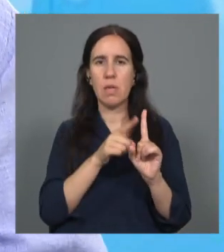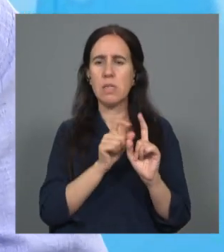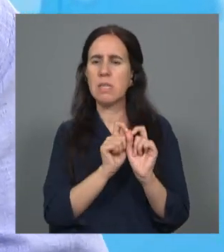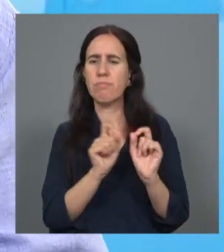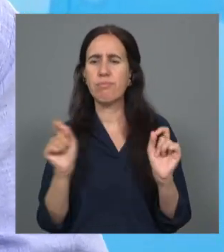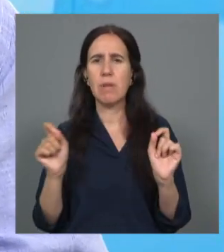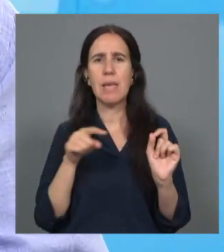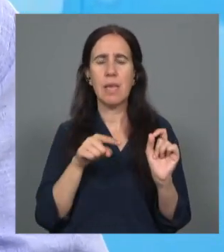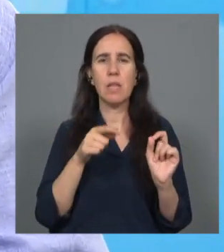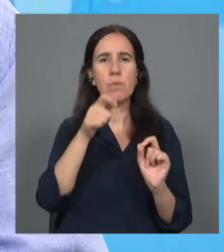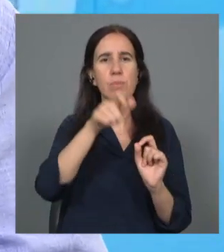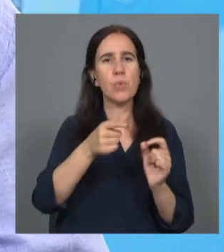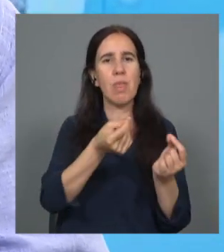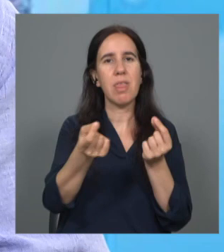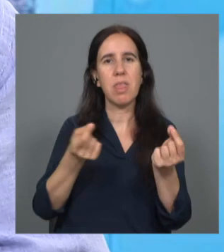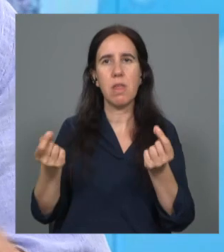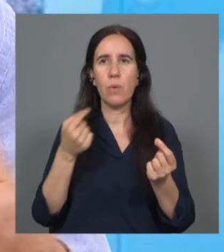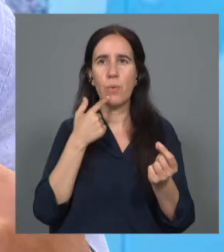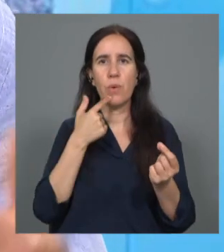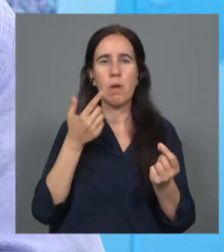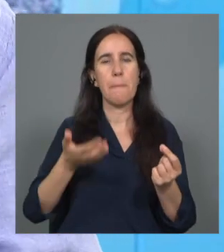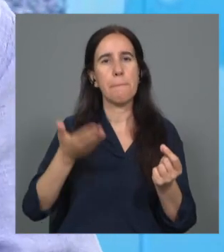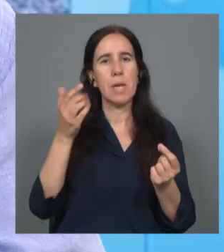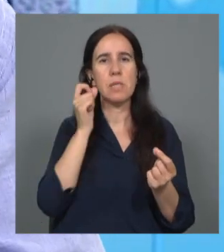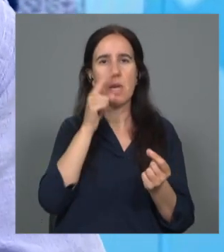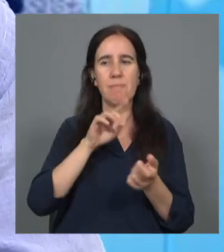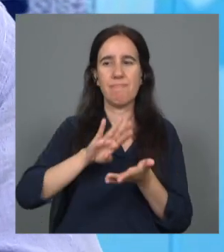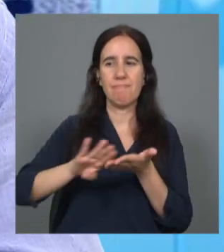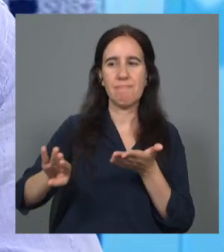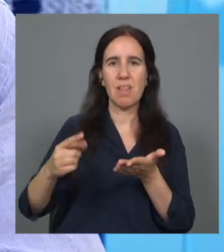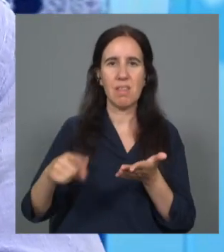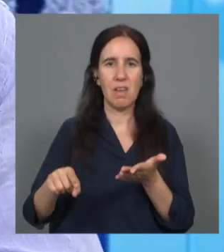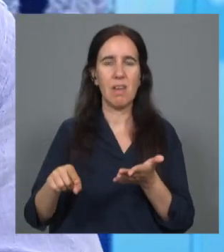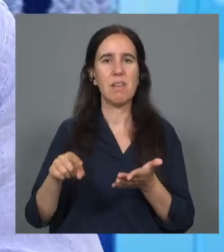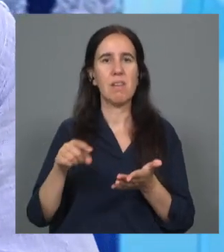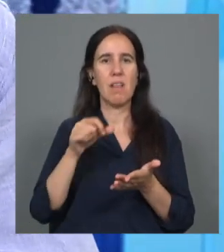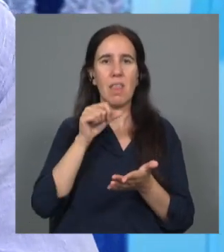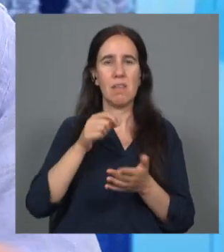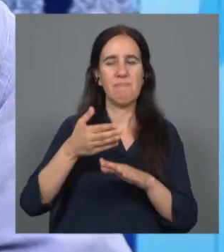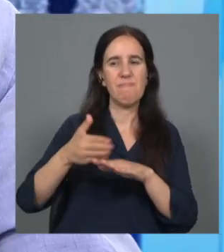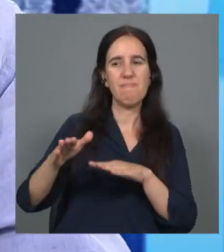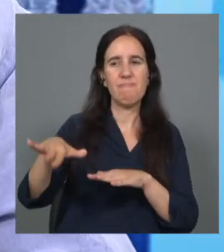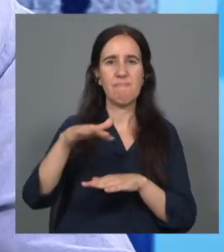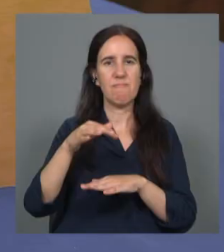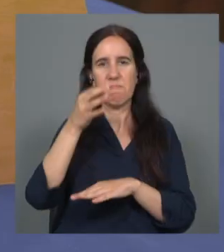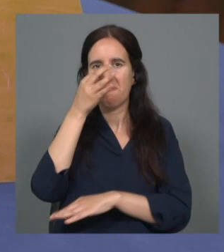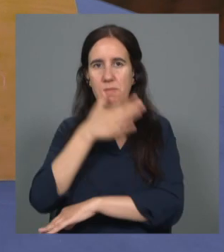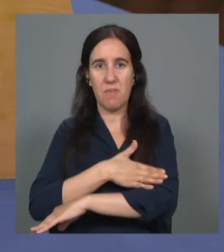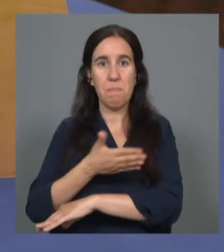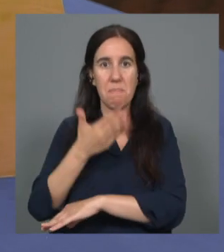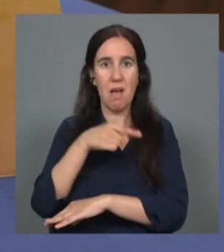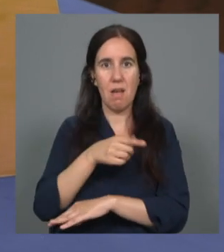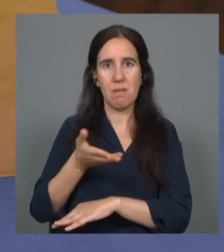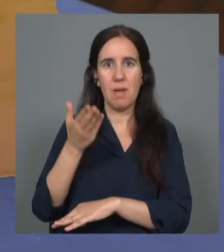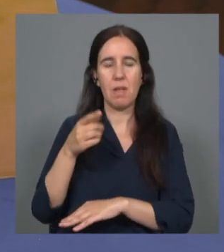muito próximo das pessoas, sobretudo daqueles mais marginalizados, que estavam mais nas franjas, mais frágeis.